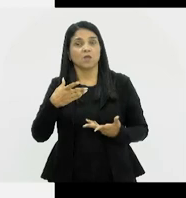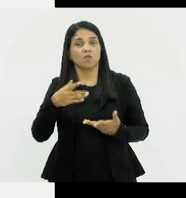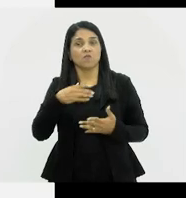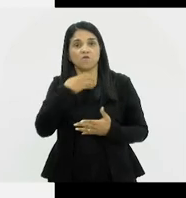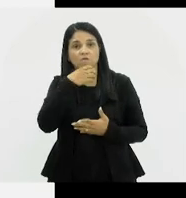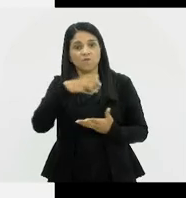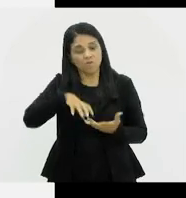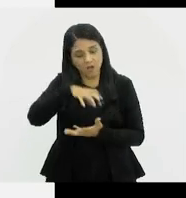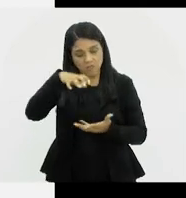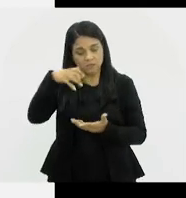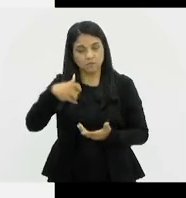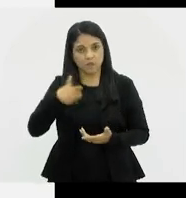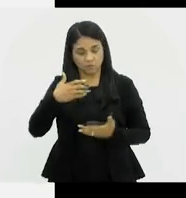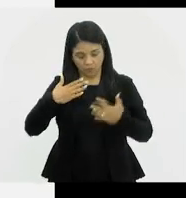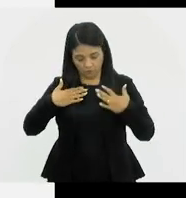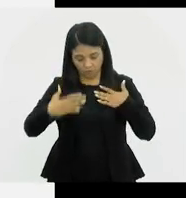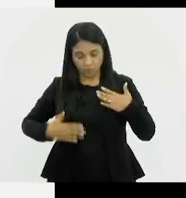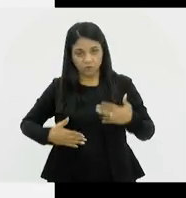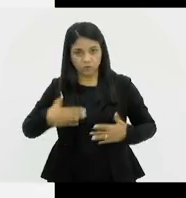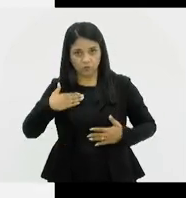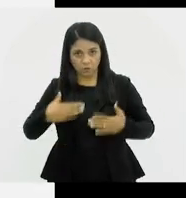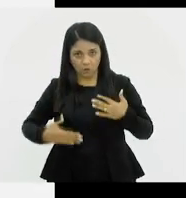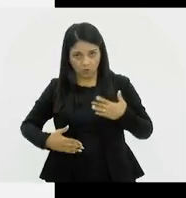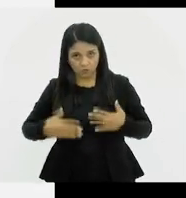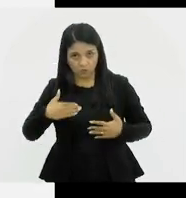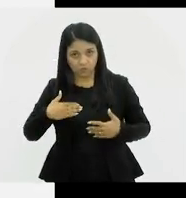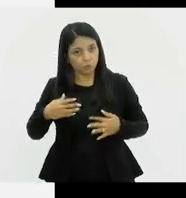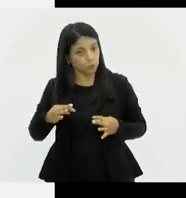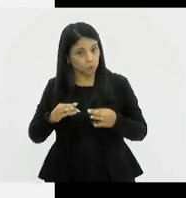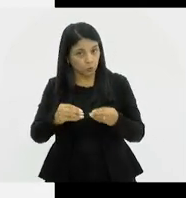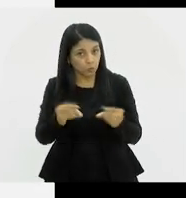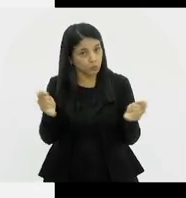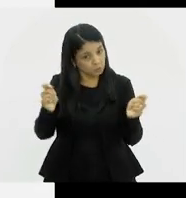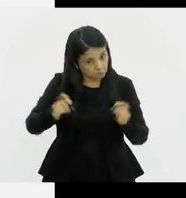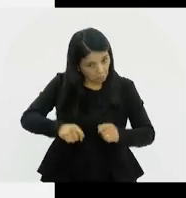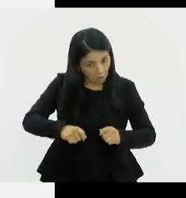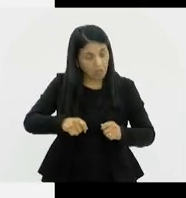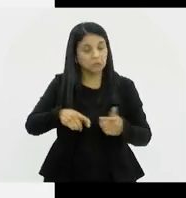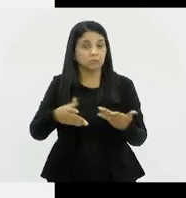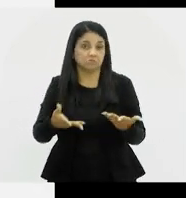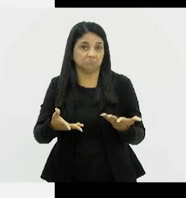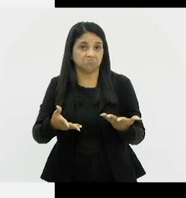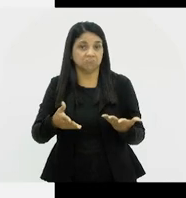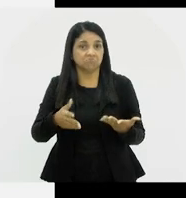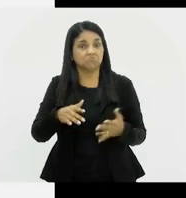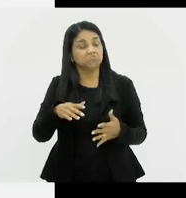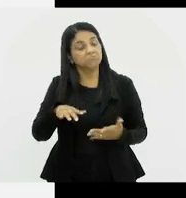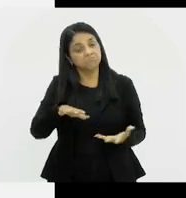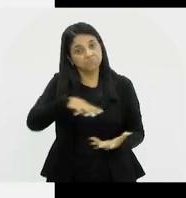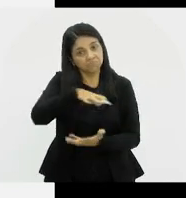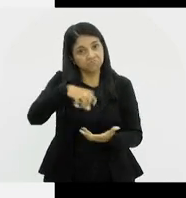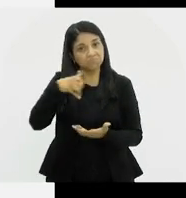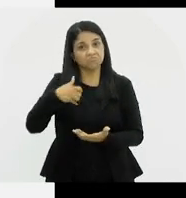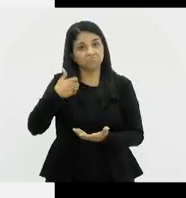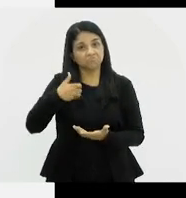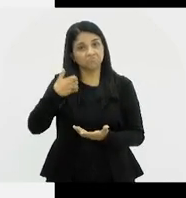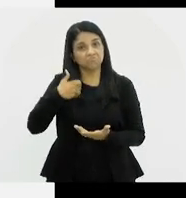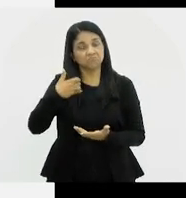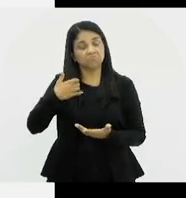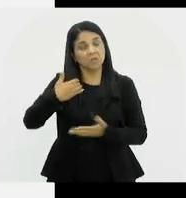não morremos cedo, envelhecer. Mas podemos envelhecer com esse efeito do tempo de uma forma muito